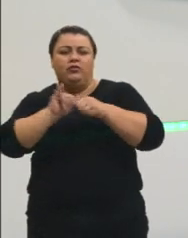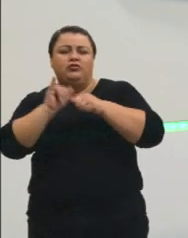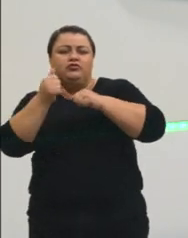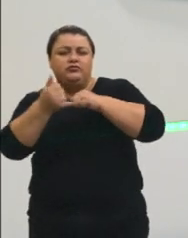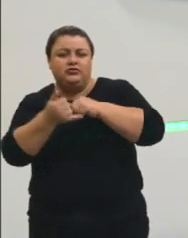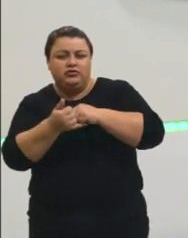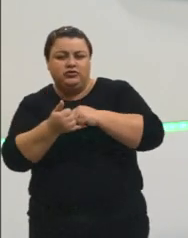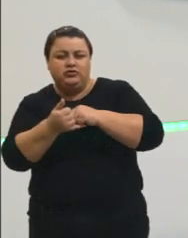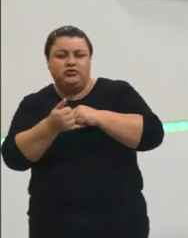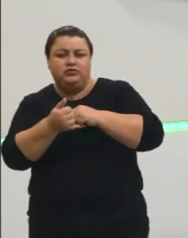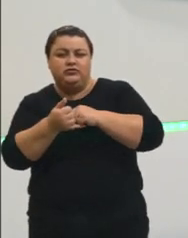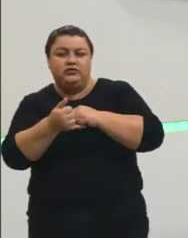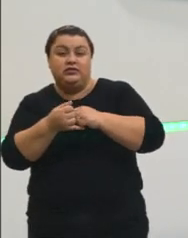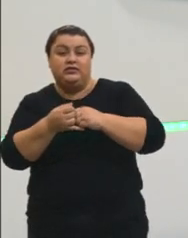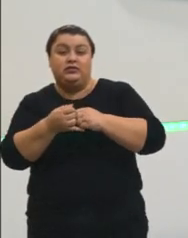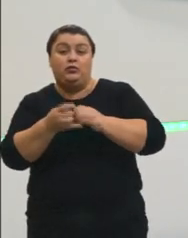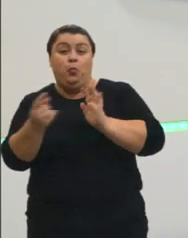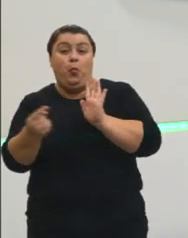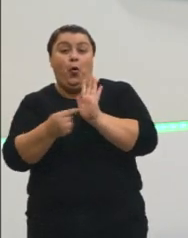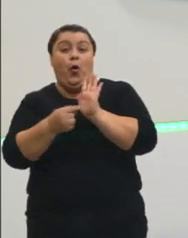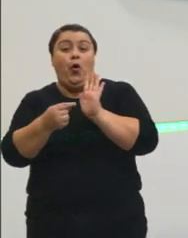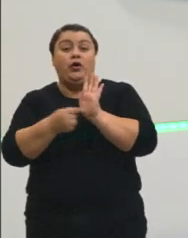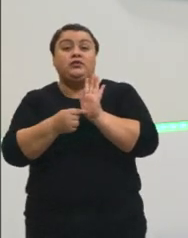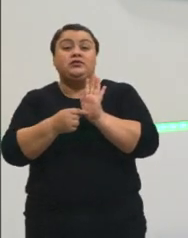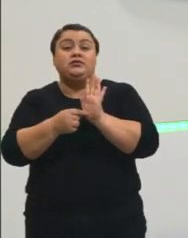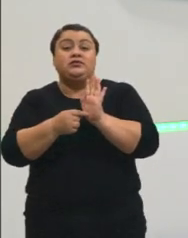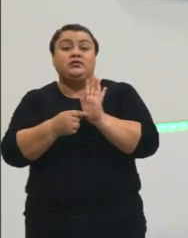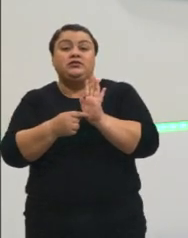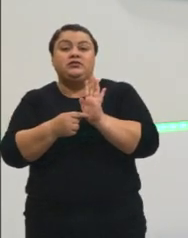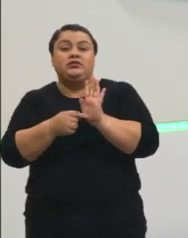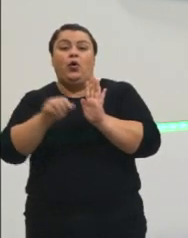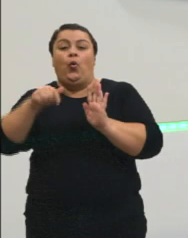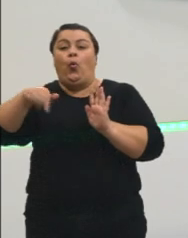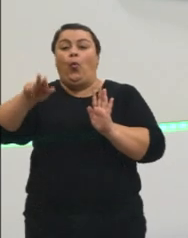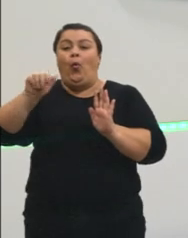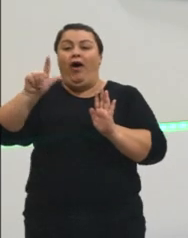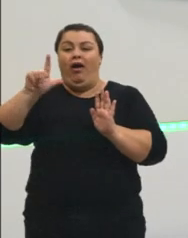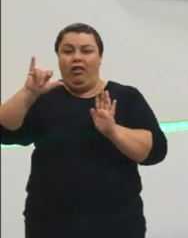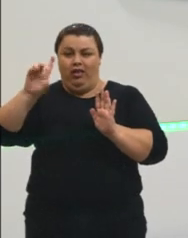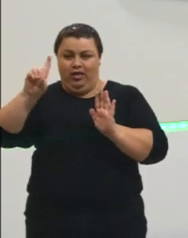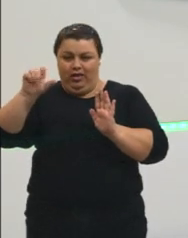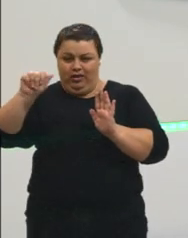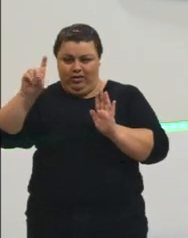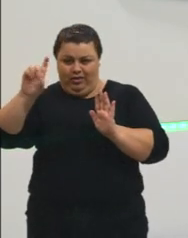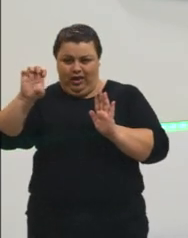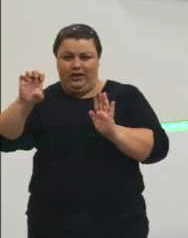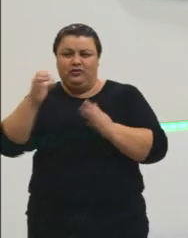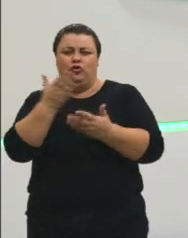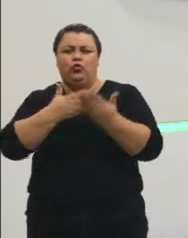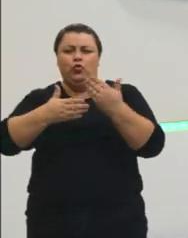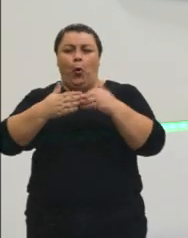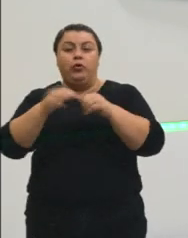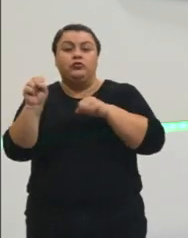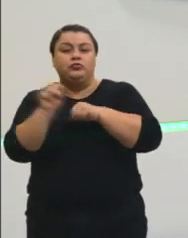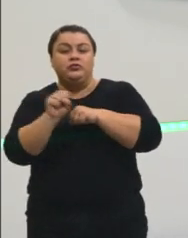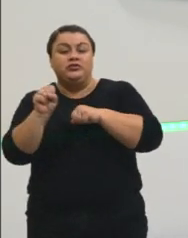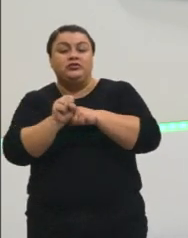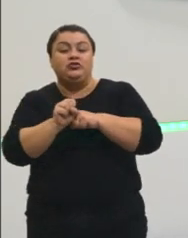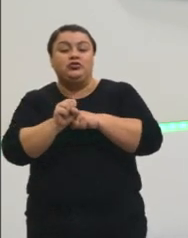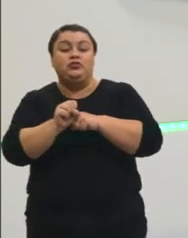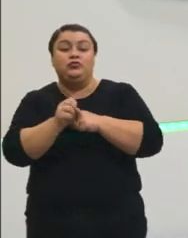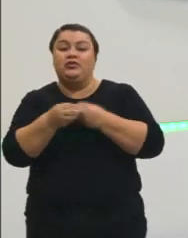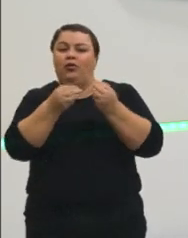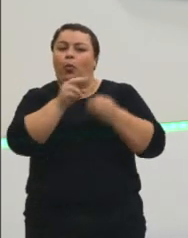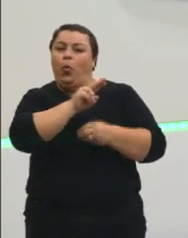dão qualidade todos os substantivos dão nome às coisas tá